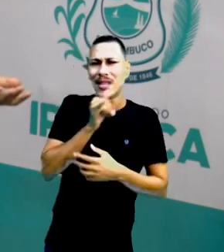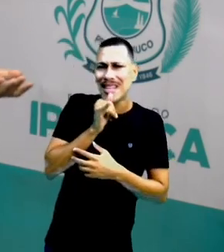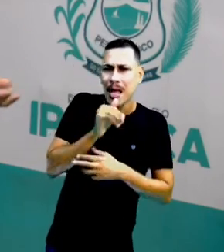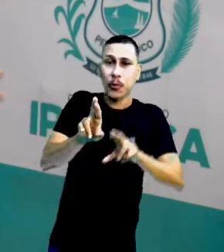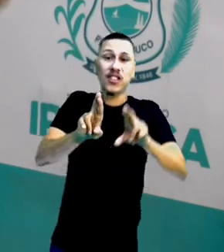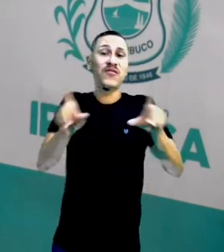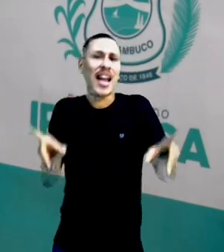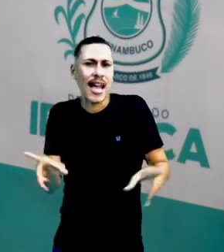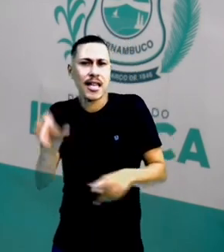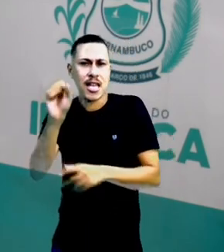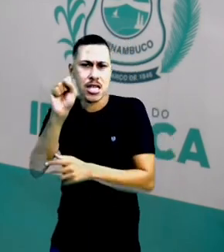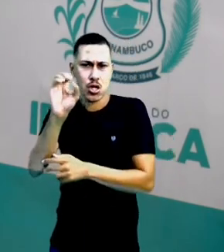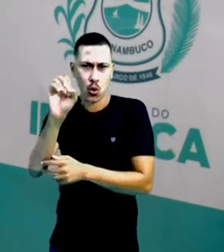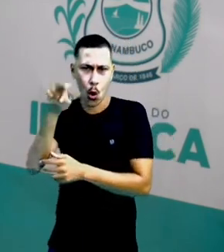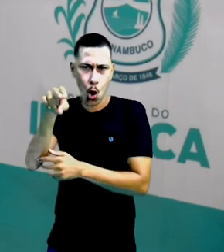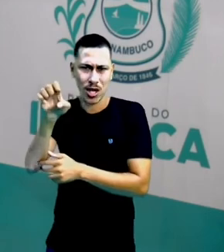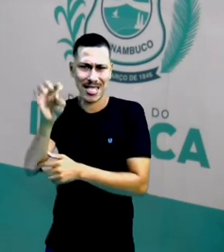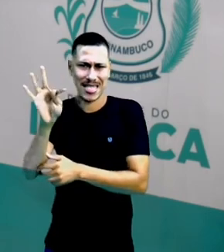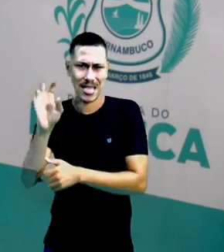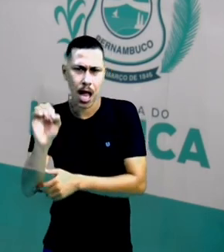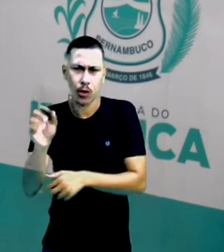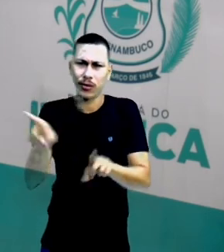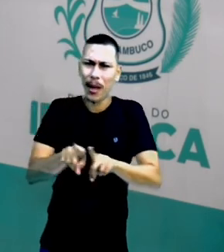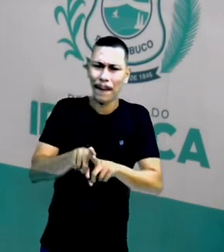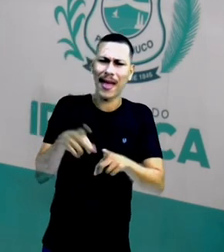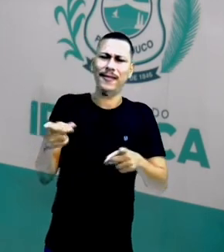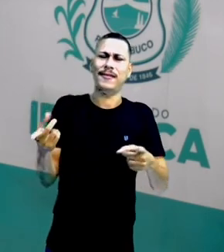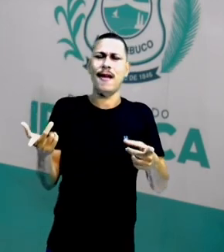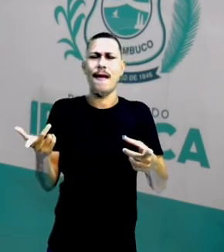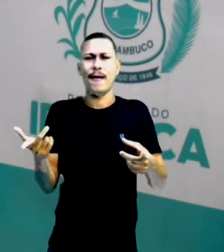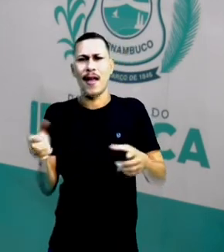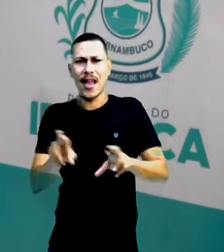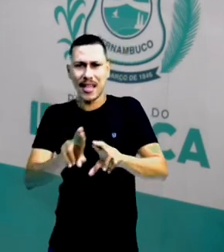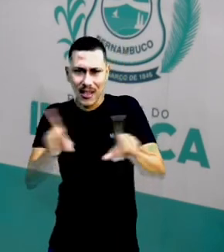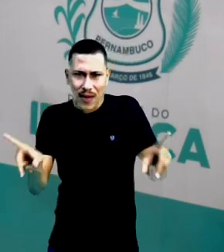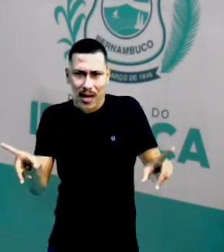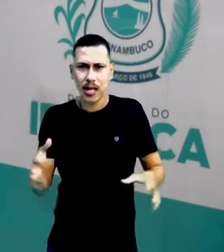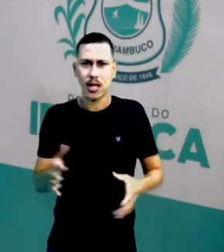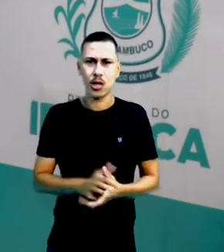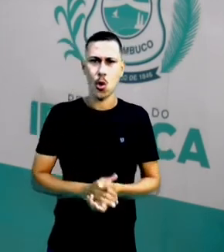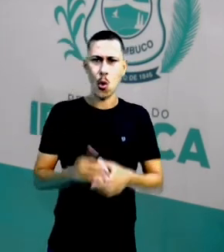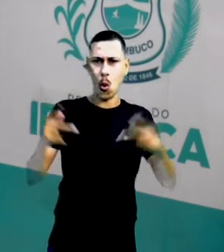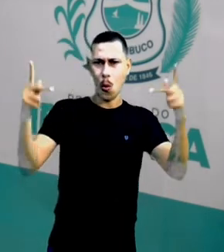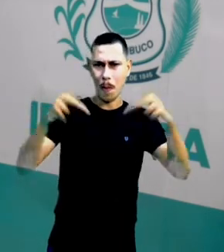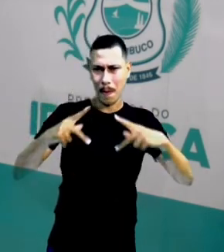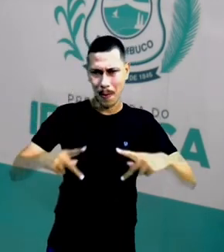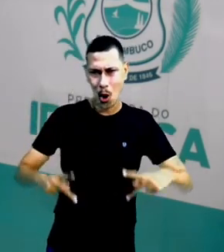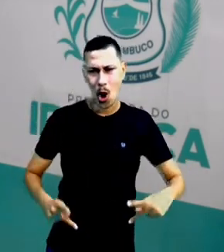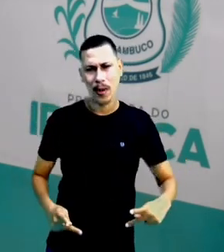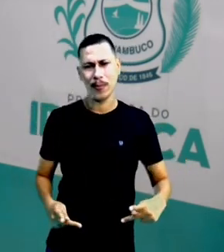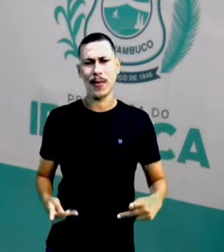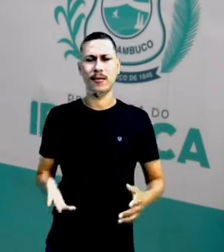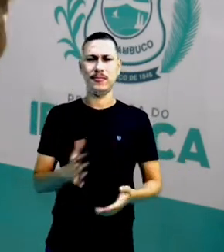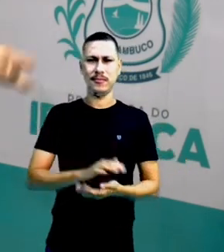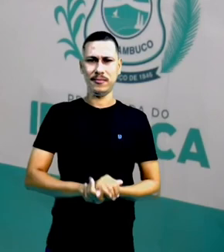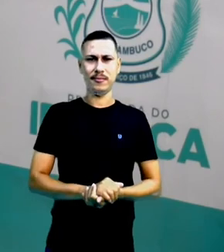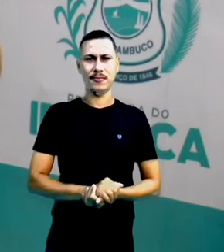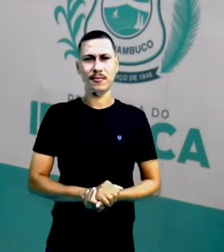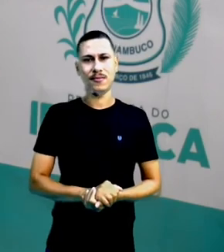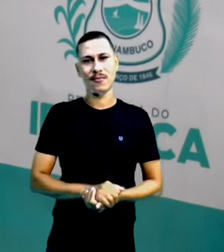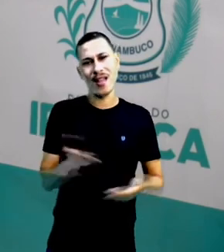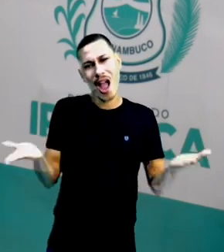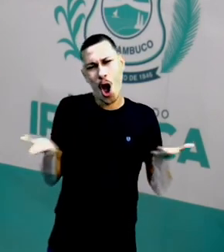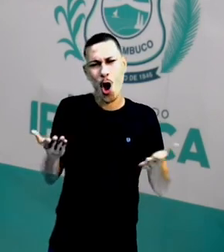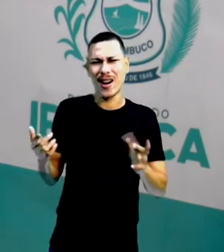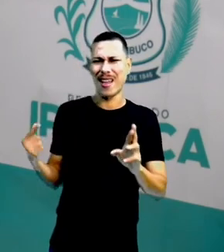um soneto, que é diferente de uma poesia, de um poema concreto. Ok, pessoal? Aqui estão as